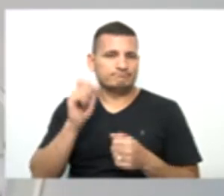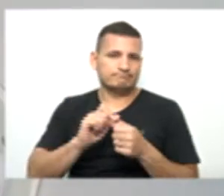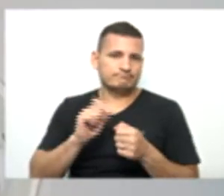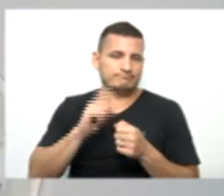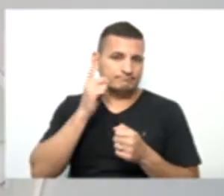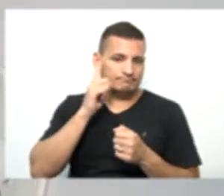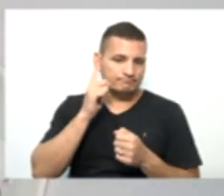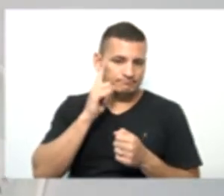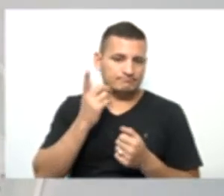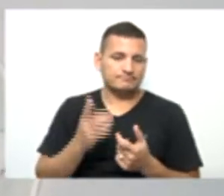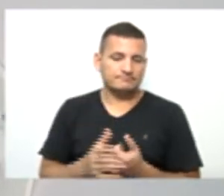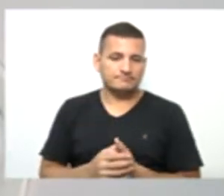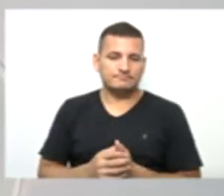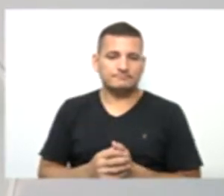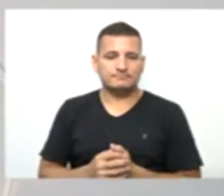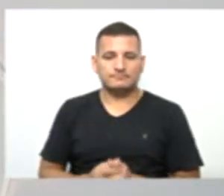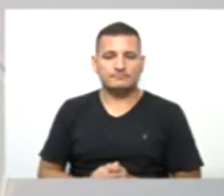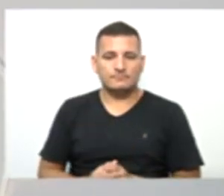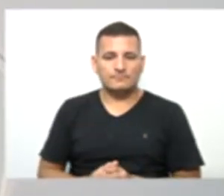né?